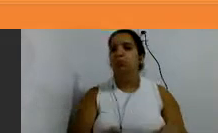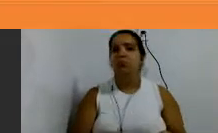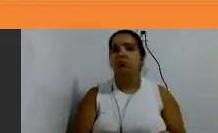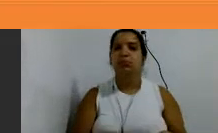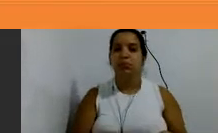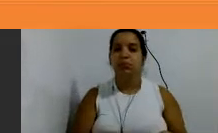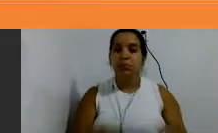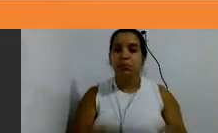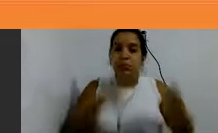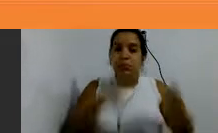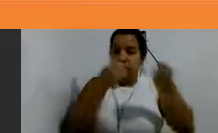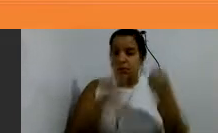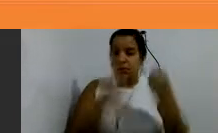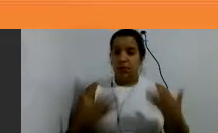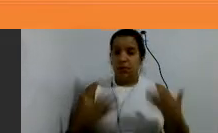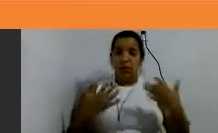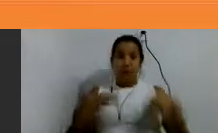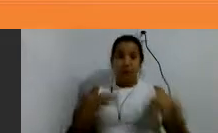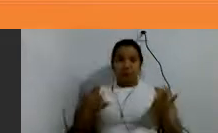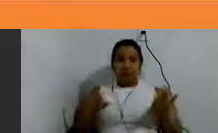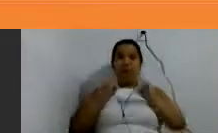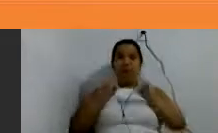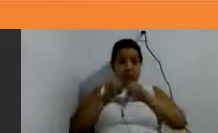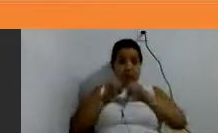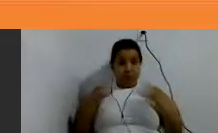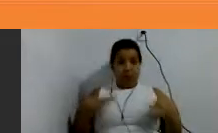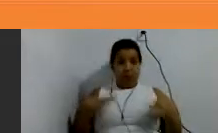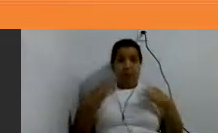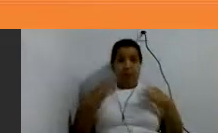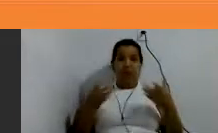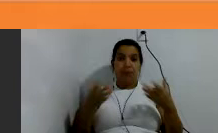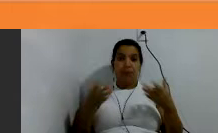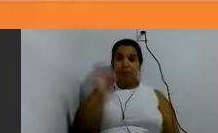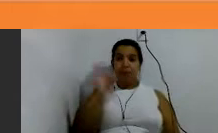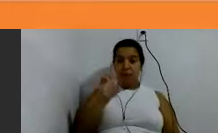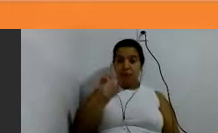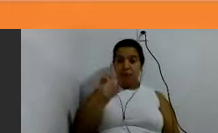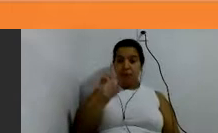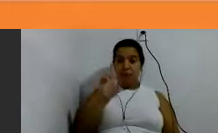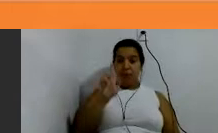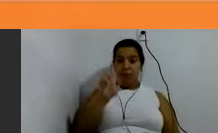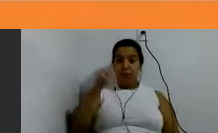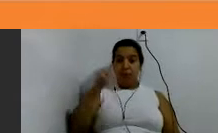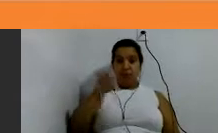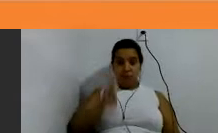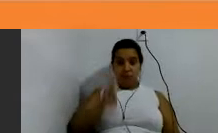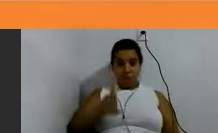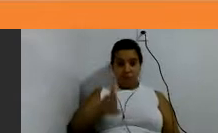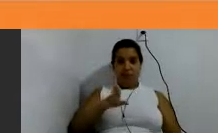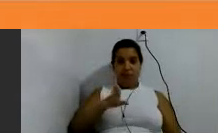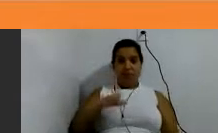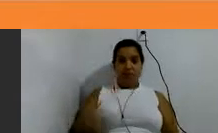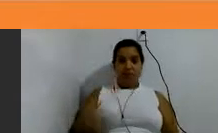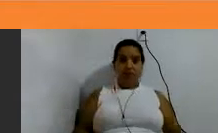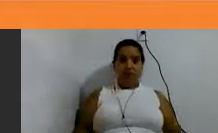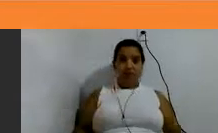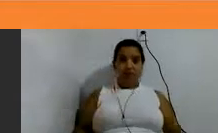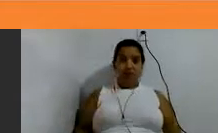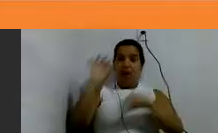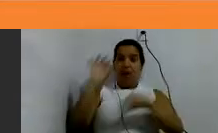Então, falando um pouquinho da epidemiologia, a forma tegumentar, ela acomete animais